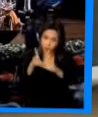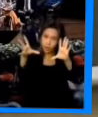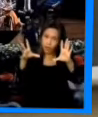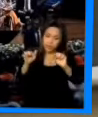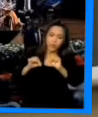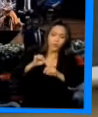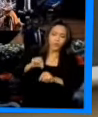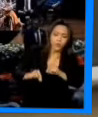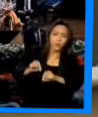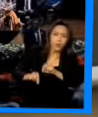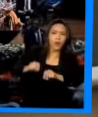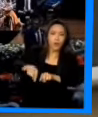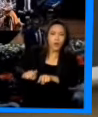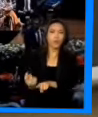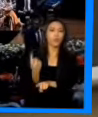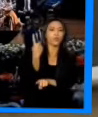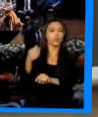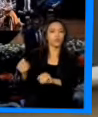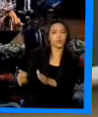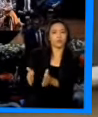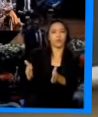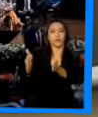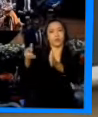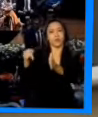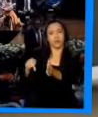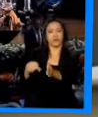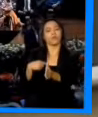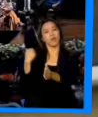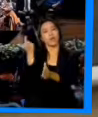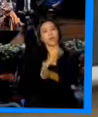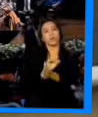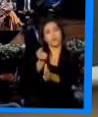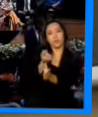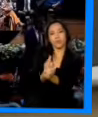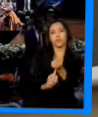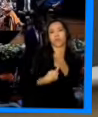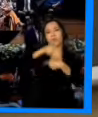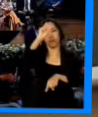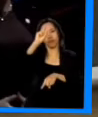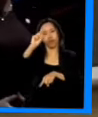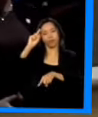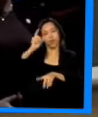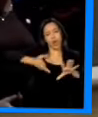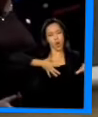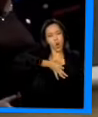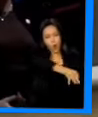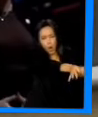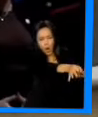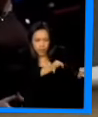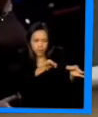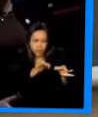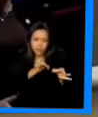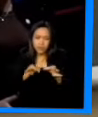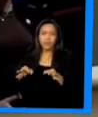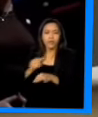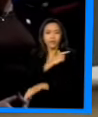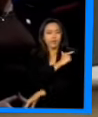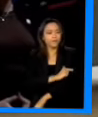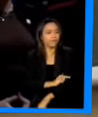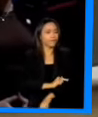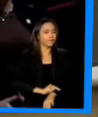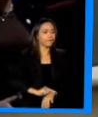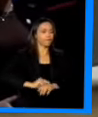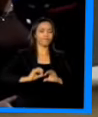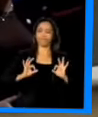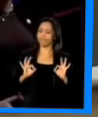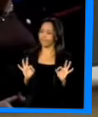do nosso país. Que patriotas são esses que tentam dar um golpe de Estado, que agora criticam nossas forças armadas